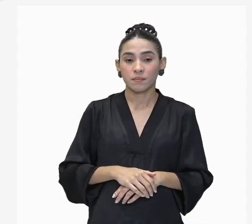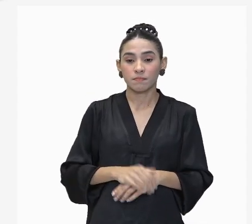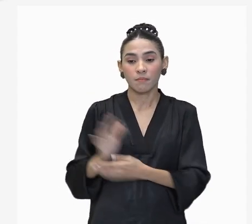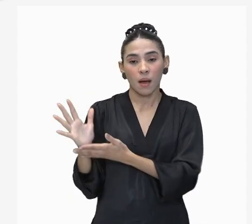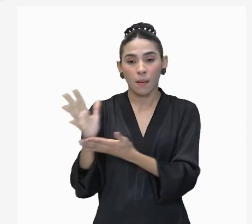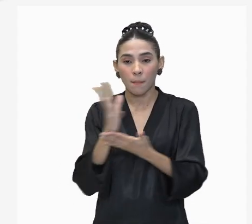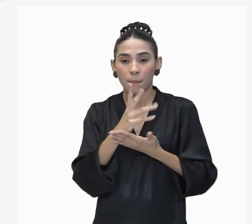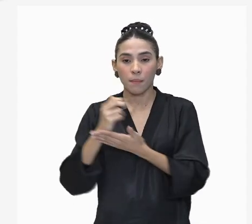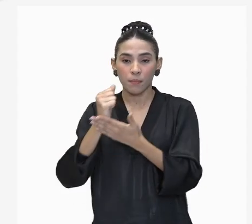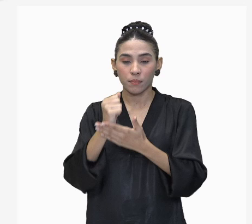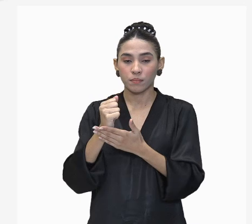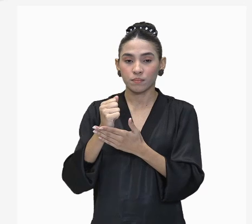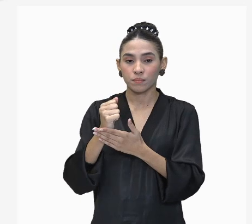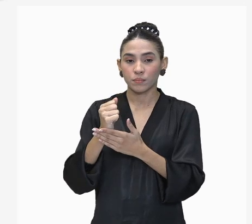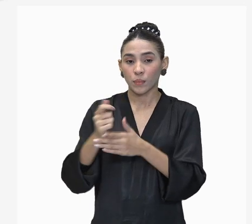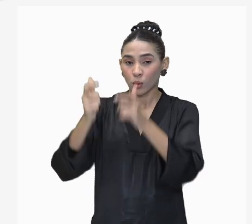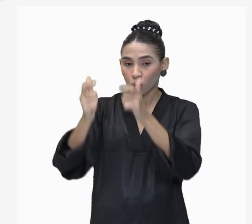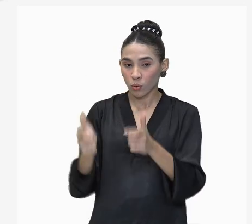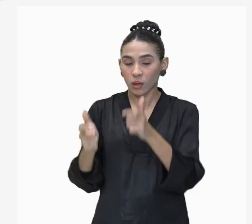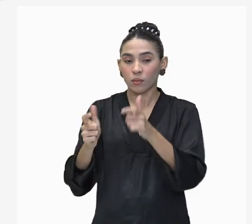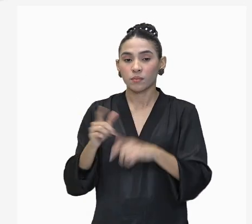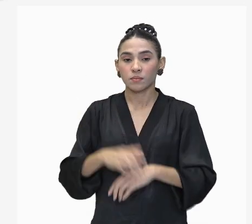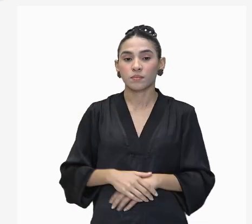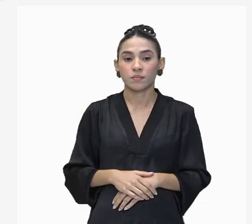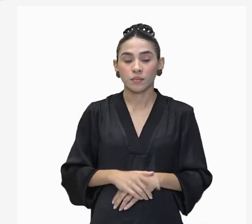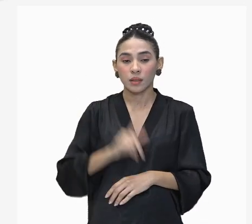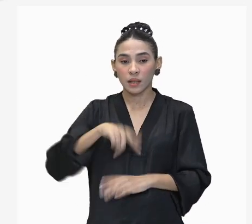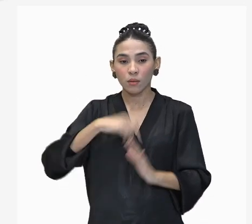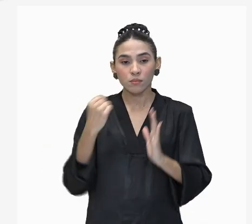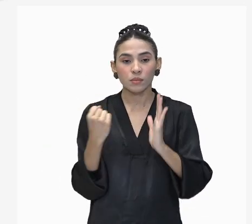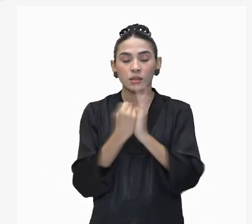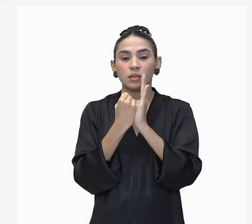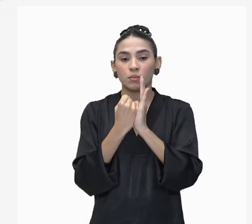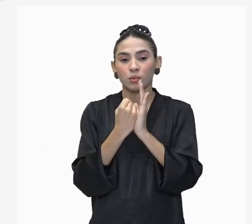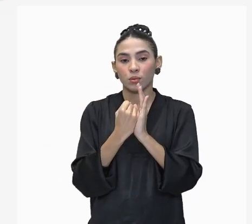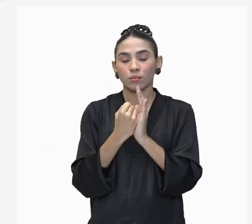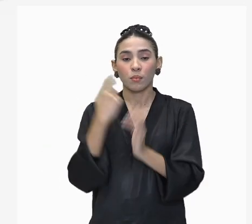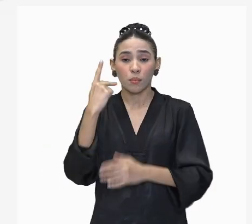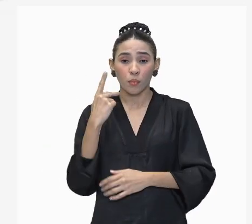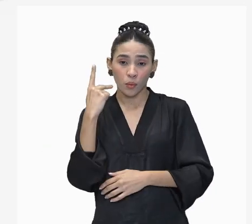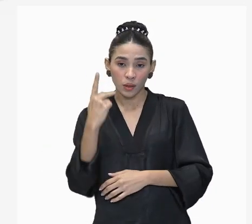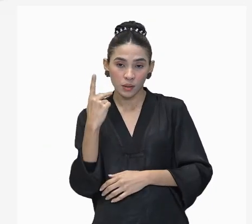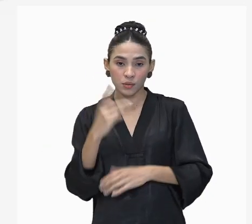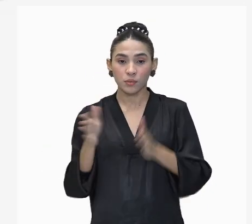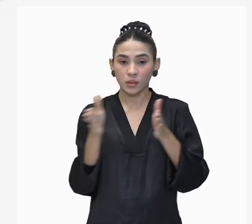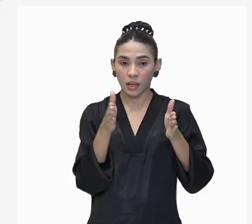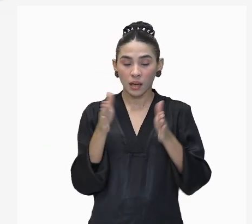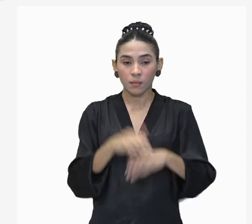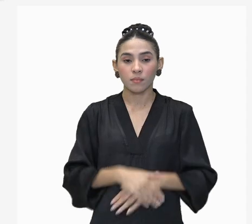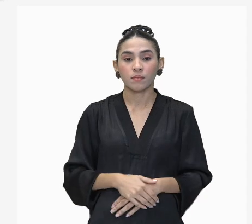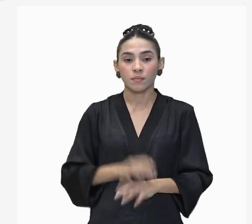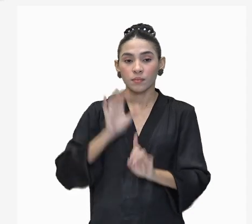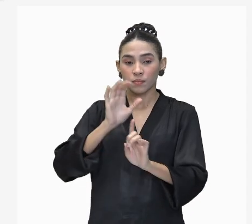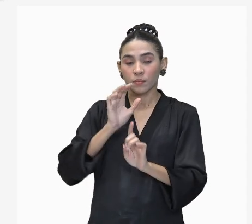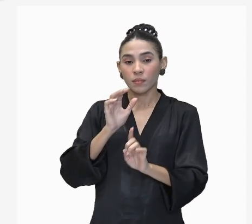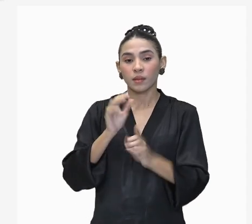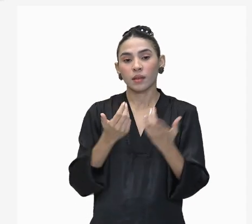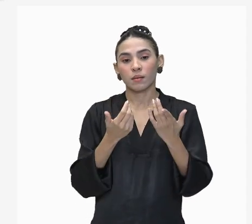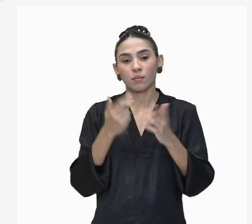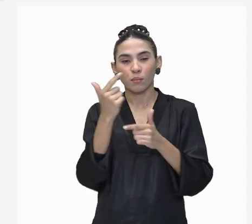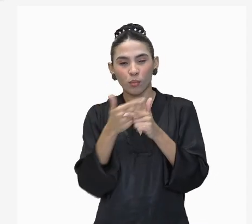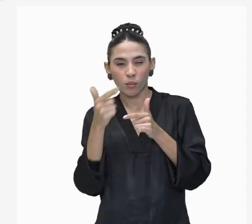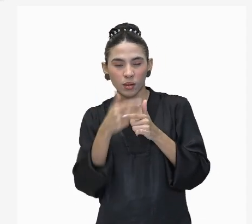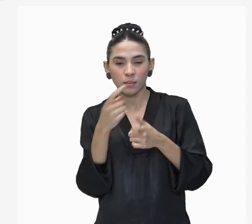a tomada do Palácio Rio Negro, que é o símbolo político do Estado na época. Então, foi motivada pela crise econômica. O que